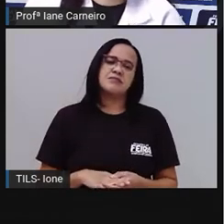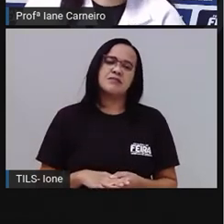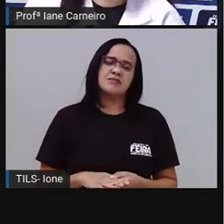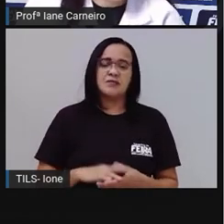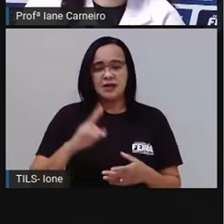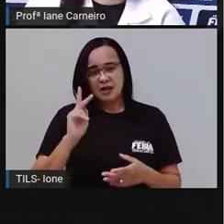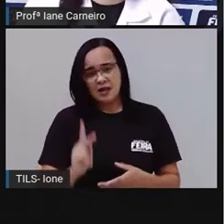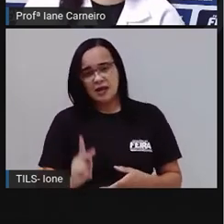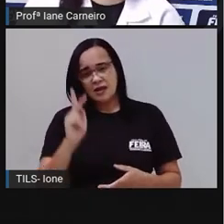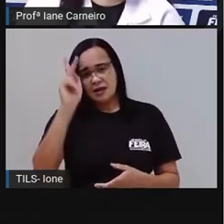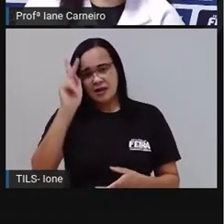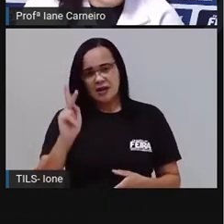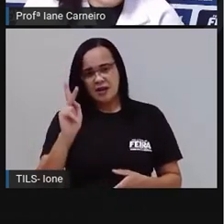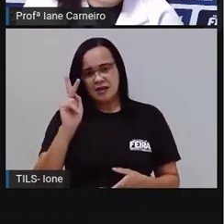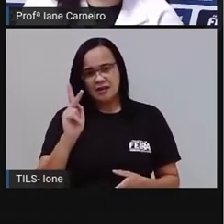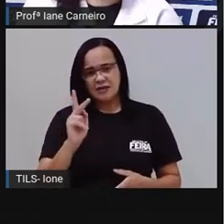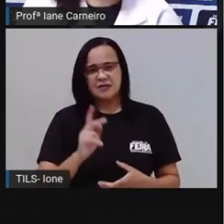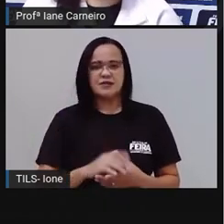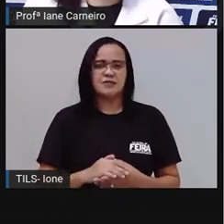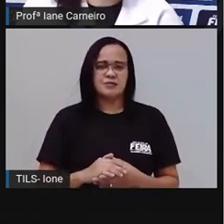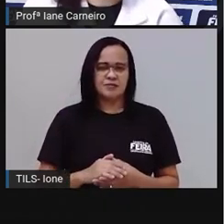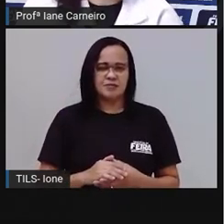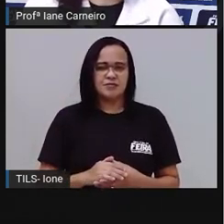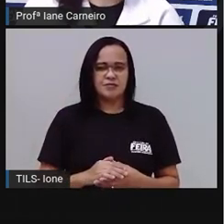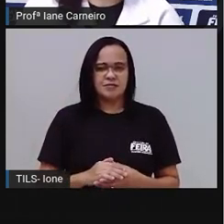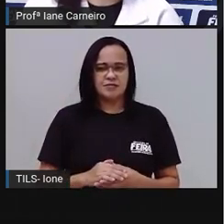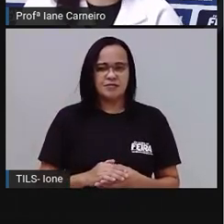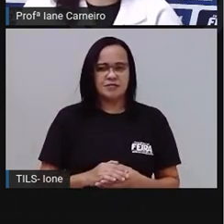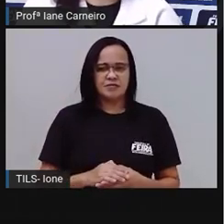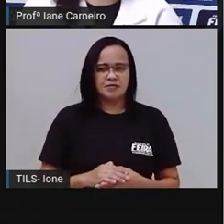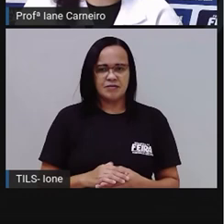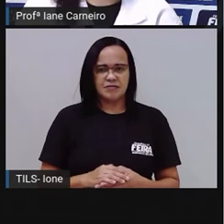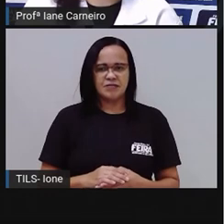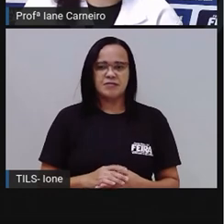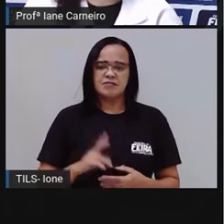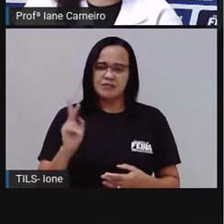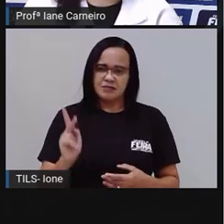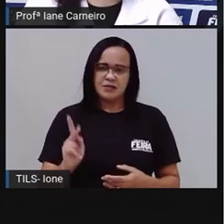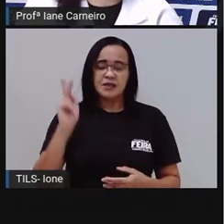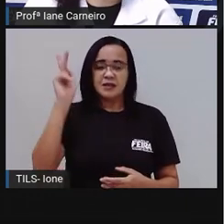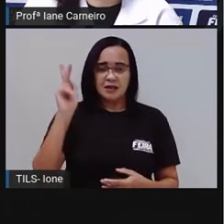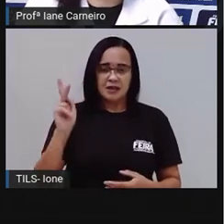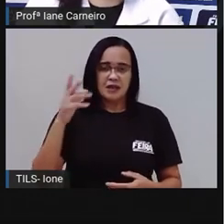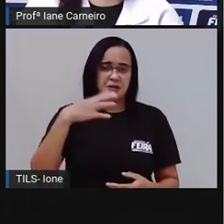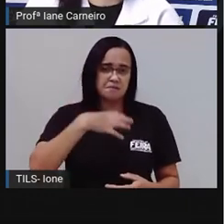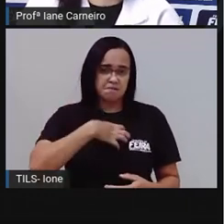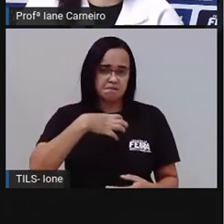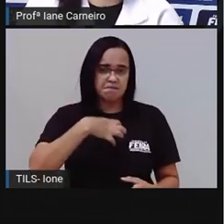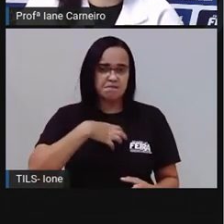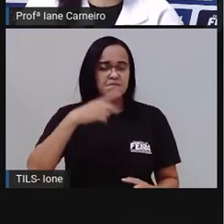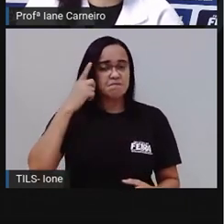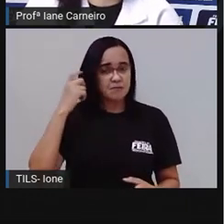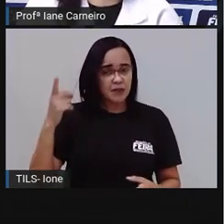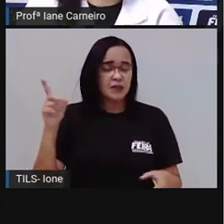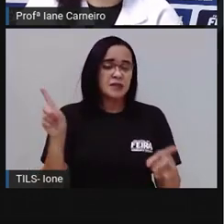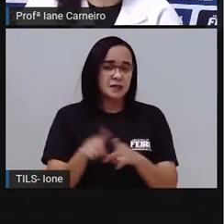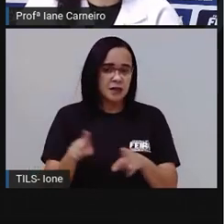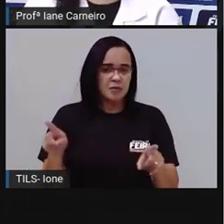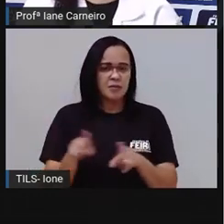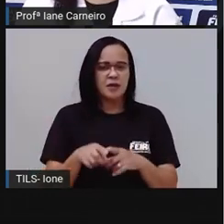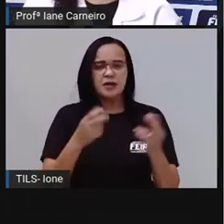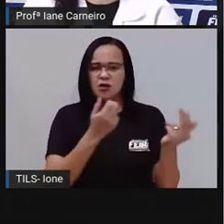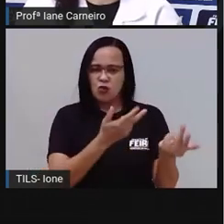letra K, ela vai. O nome dela é K e a pronúncia também é com o som do K. Então, ó,